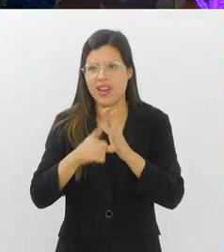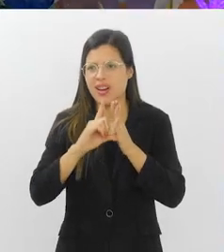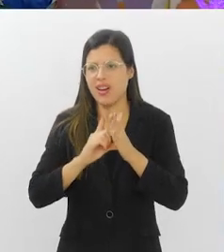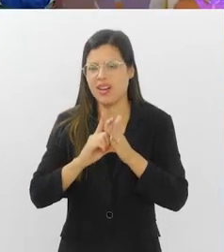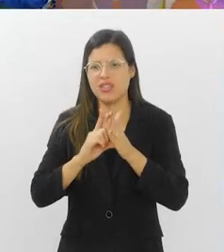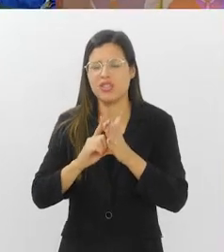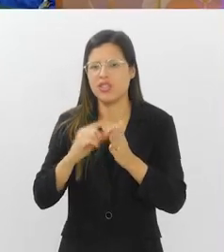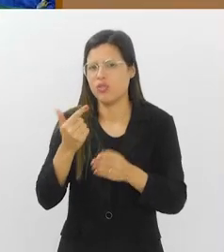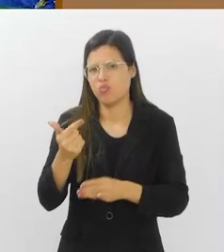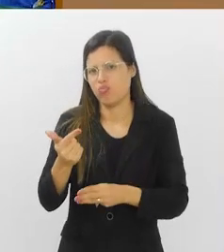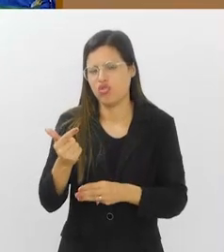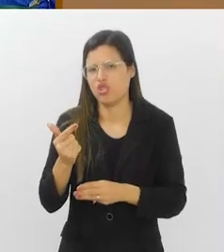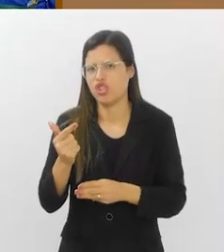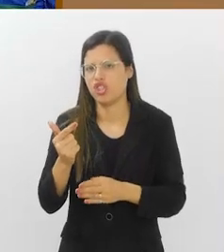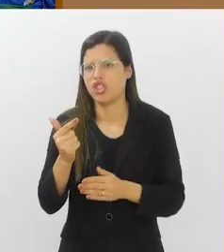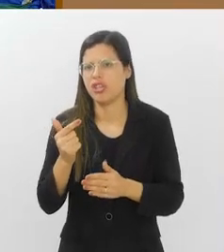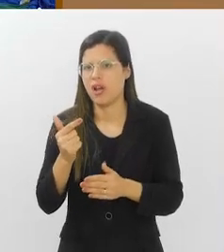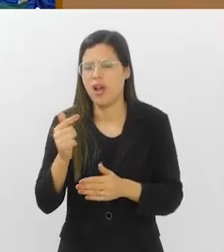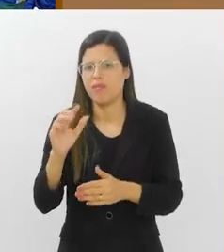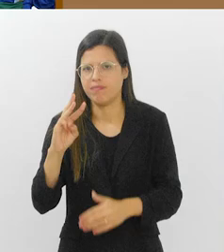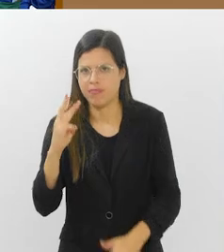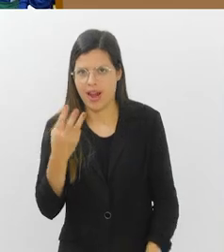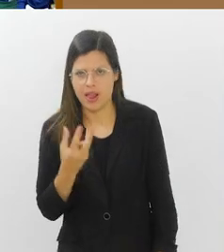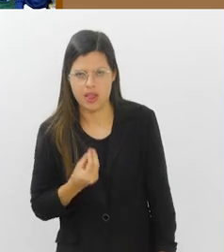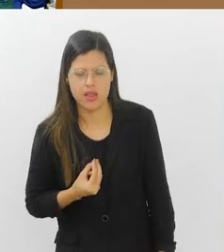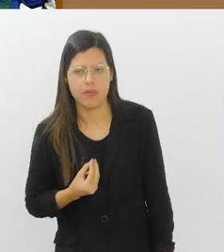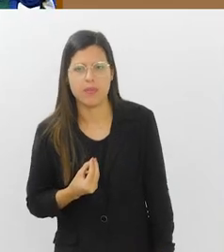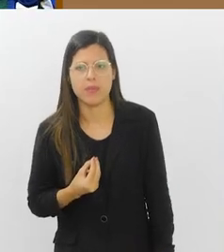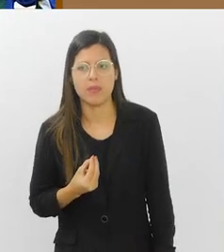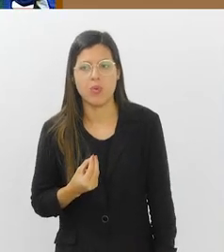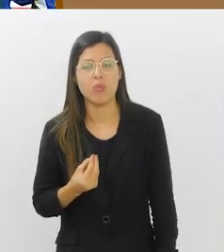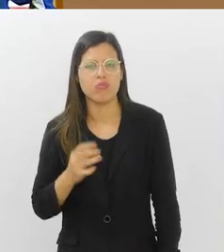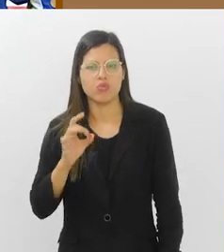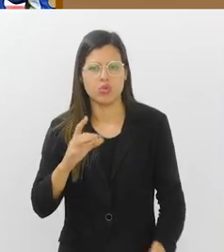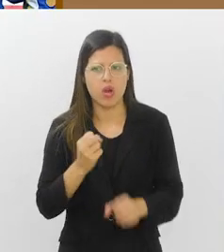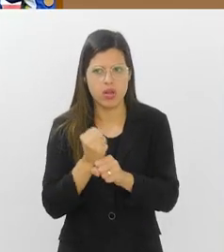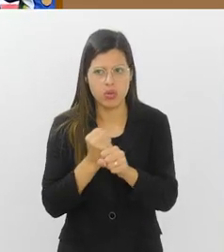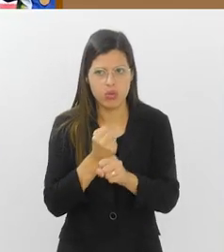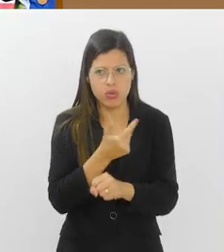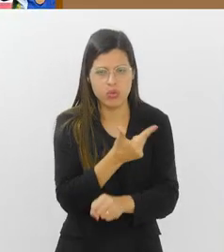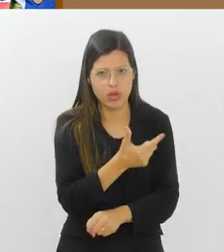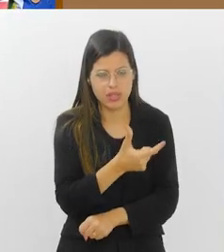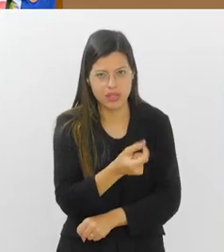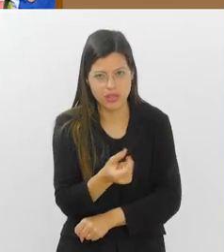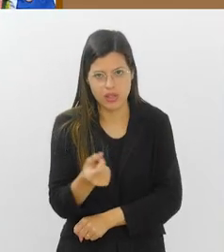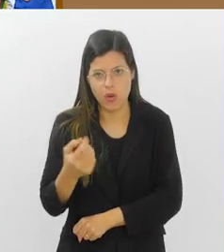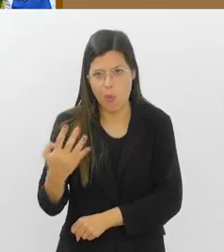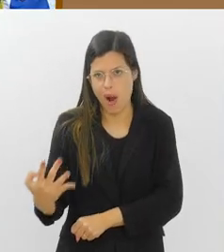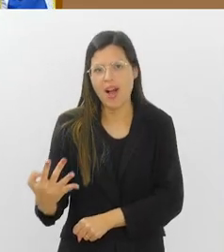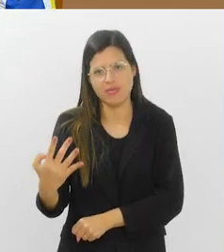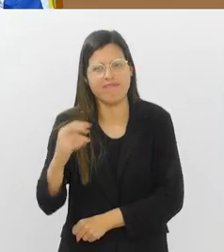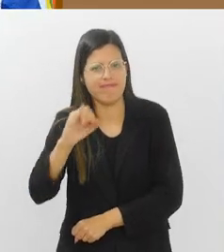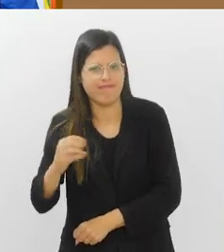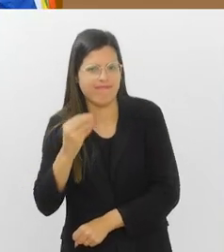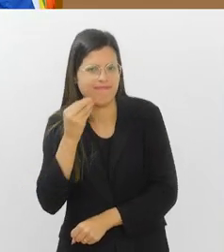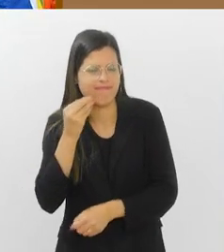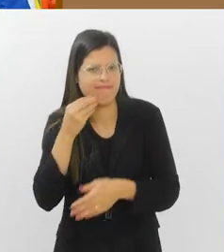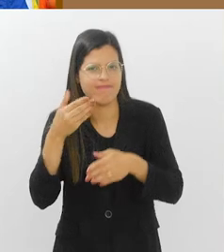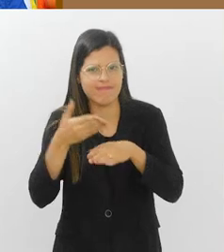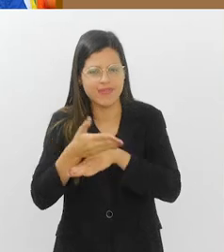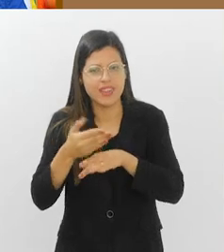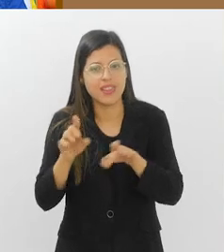não não não participava dos jogos paralímpicos entrou somente 2004 e Graças a Deus eu tive a oportunidade de est lá em